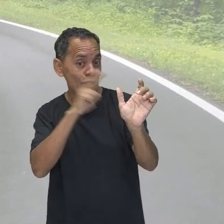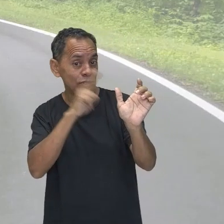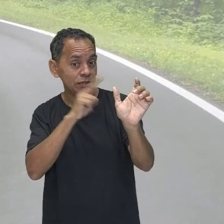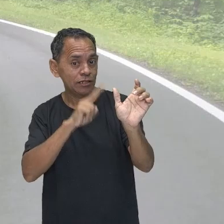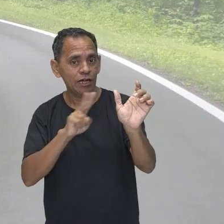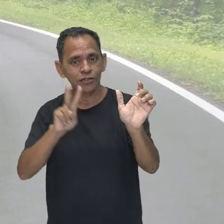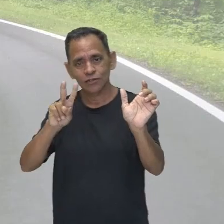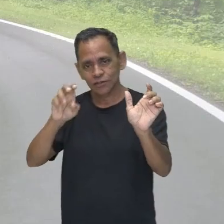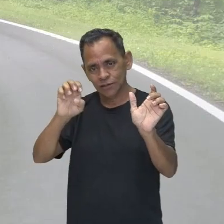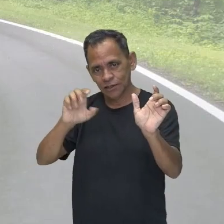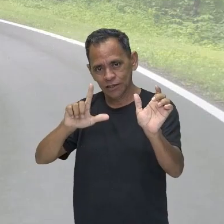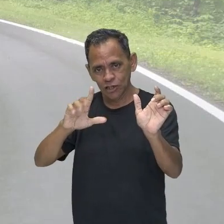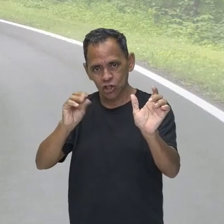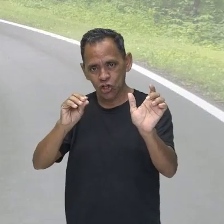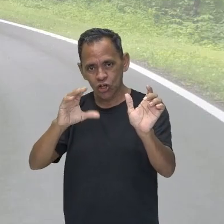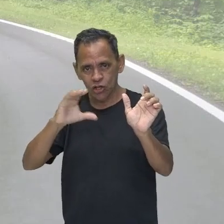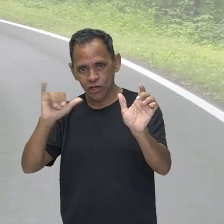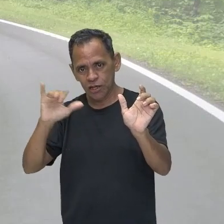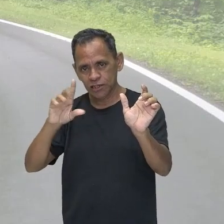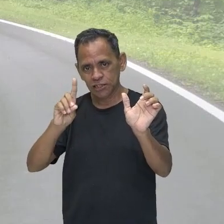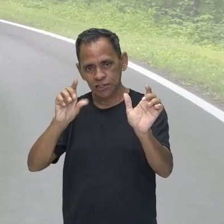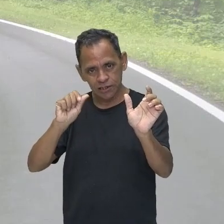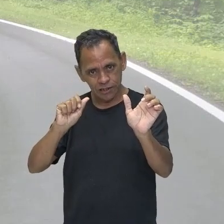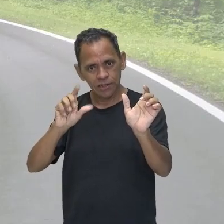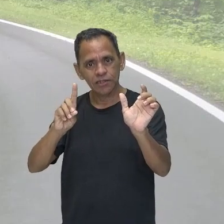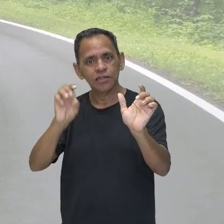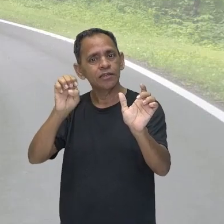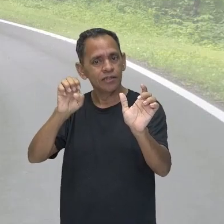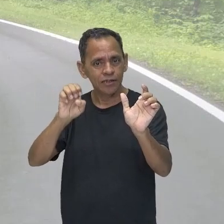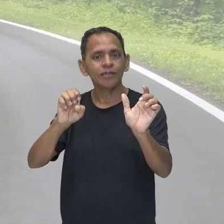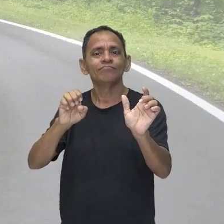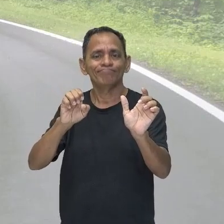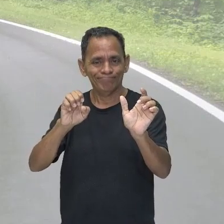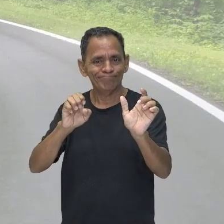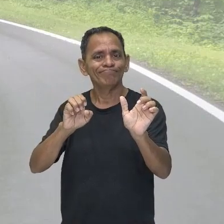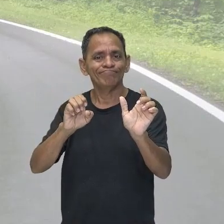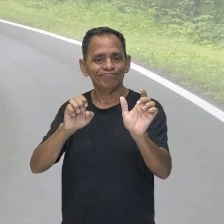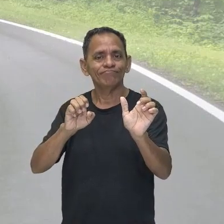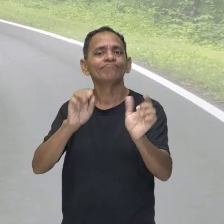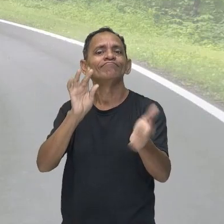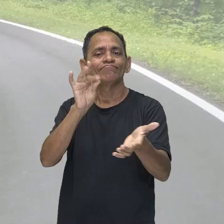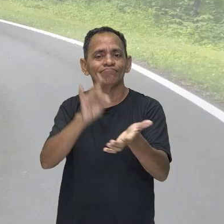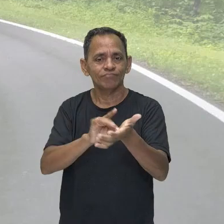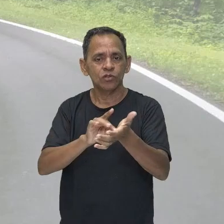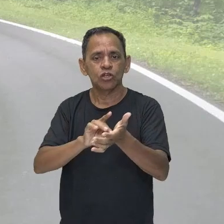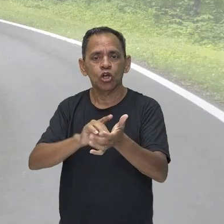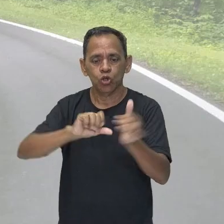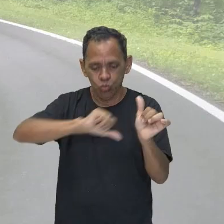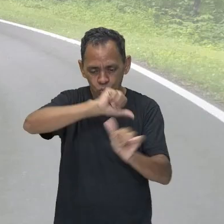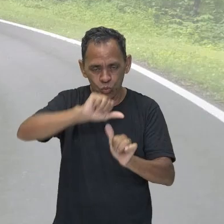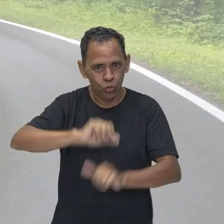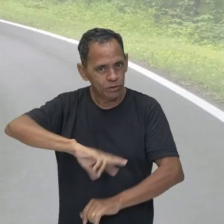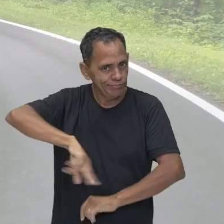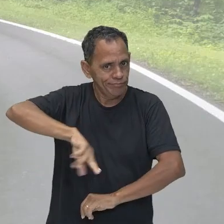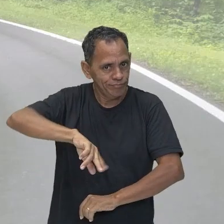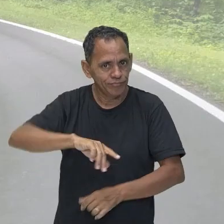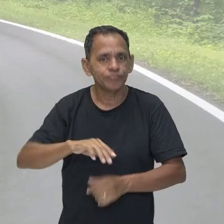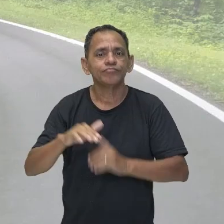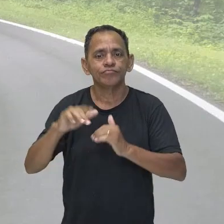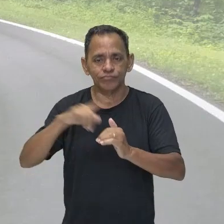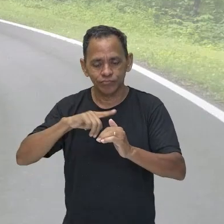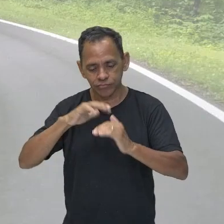Velocidade. É isso mesmo, pessoal. A velocidade, quando ela não muda, quando ela se mantém